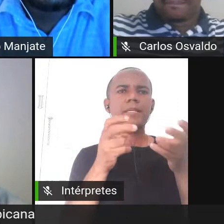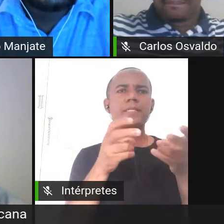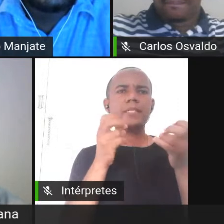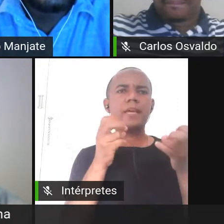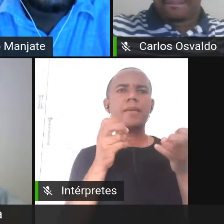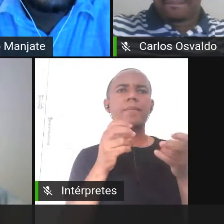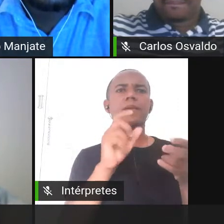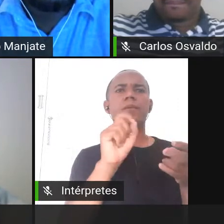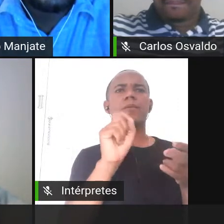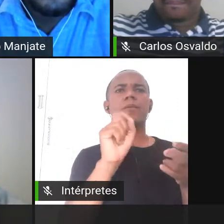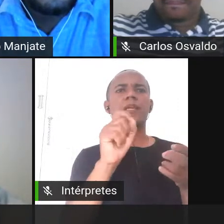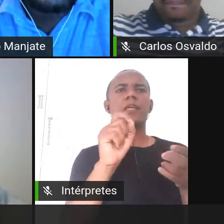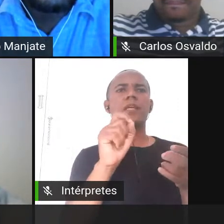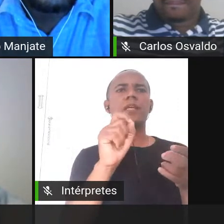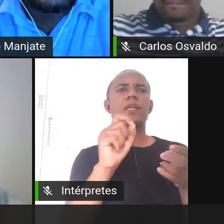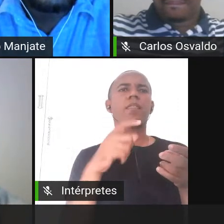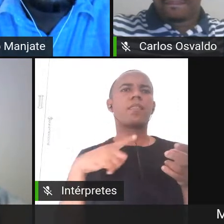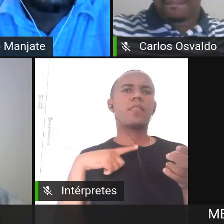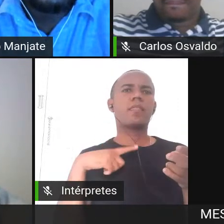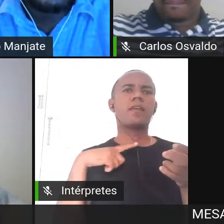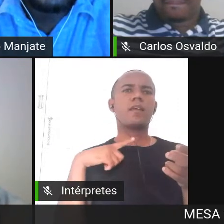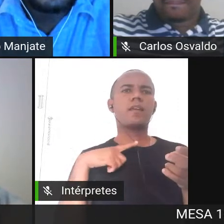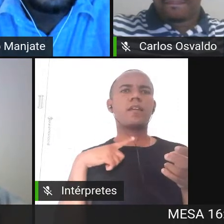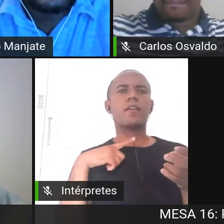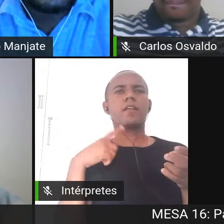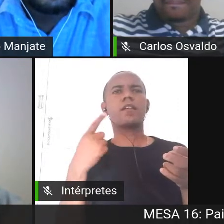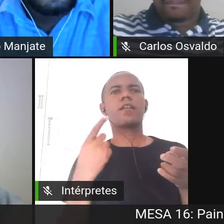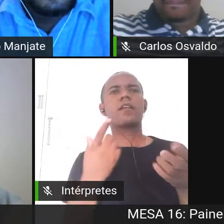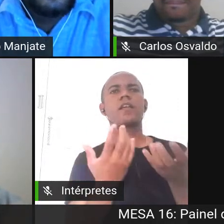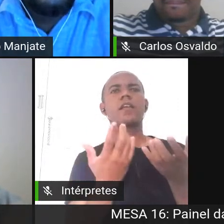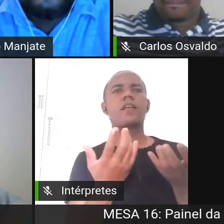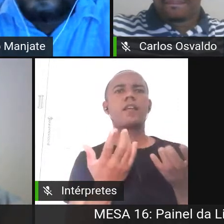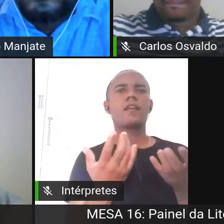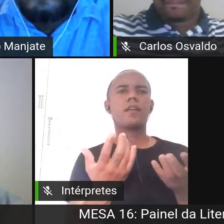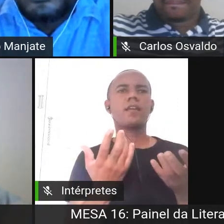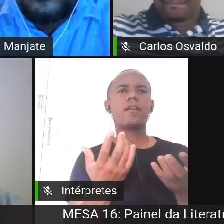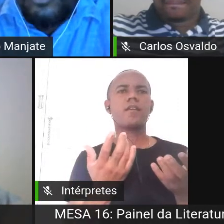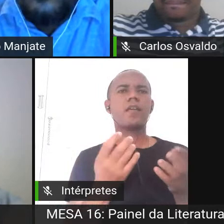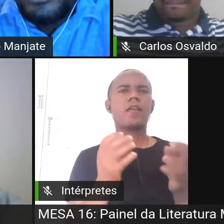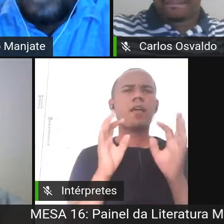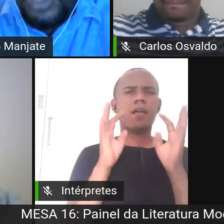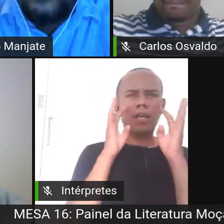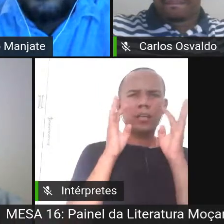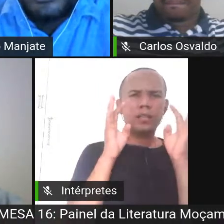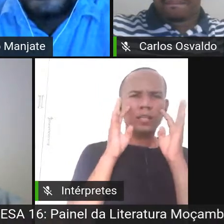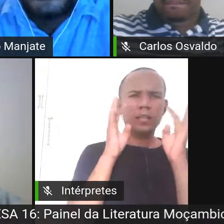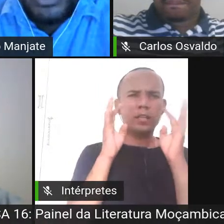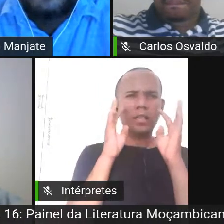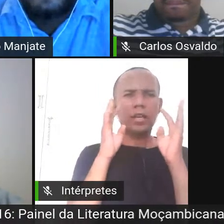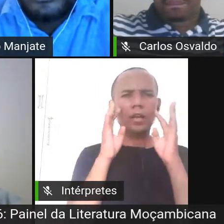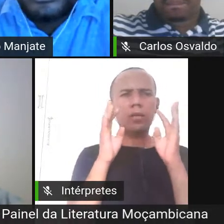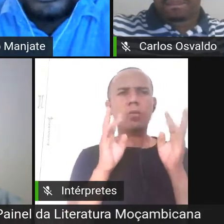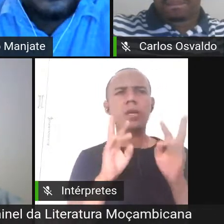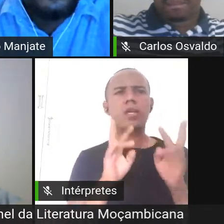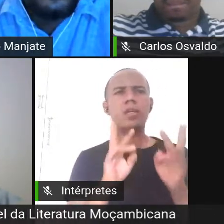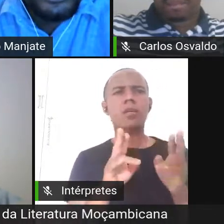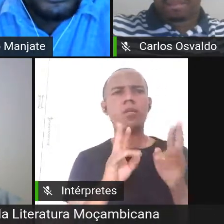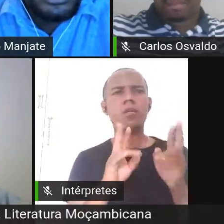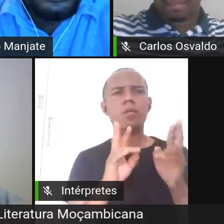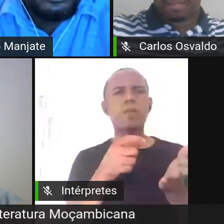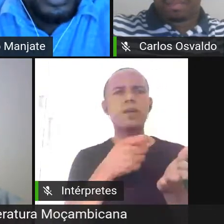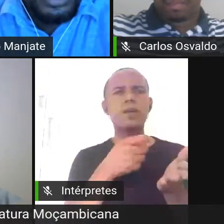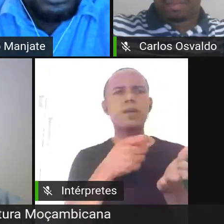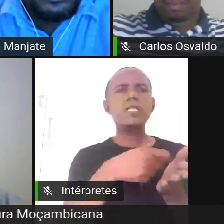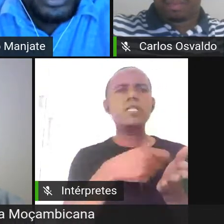exatamente essa tensão ou essa necessidade de querer adaptar a sua forma de escrita a uma